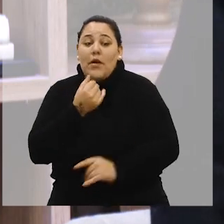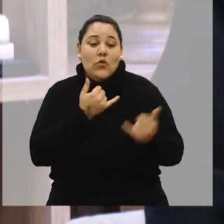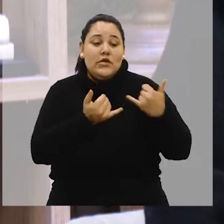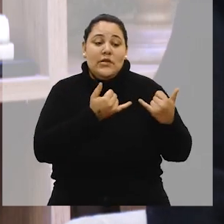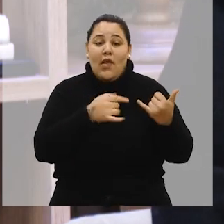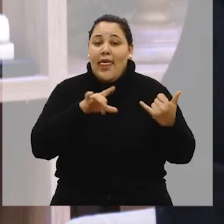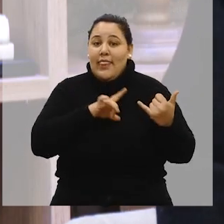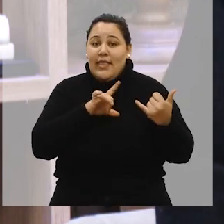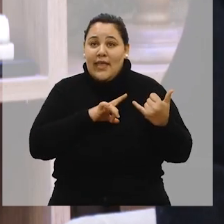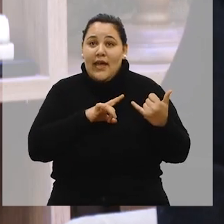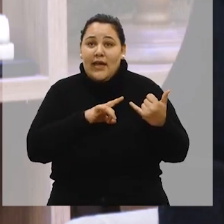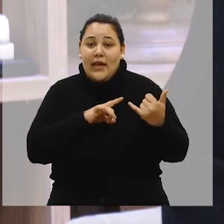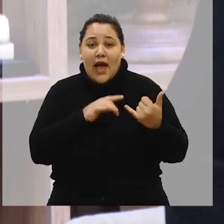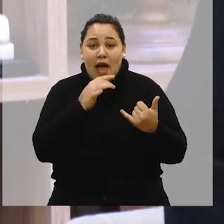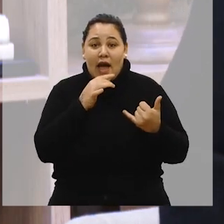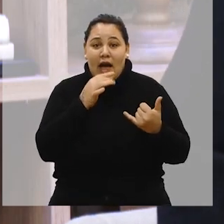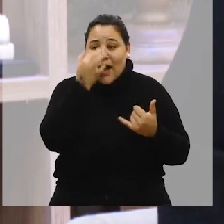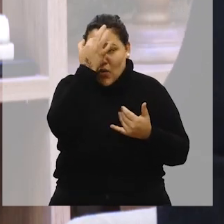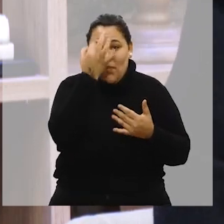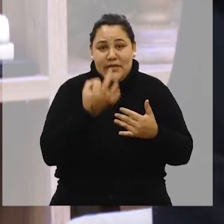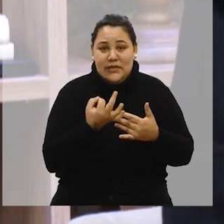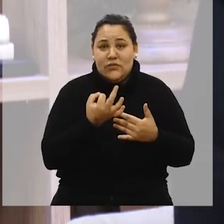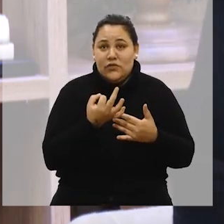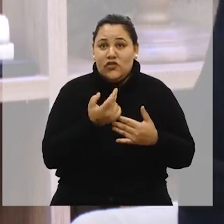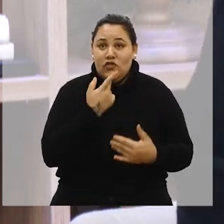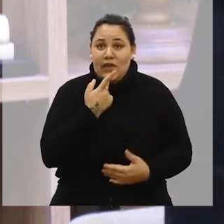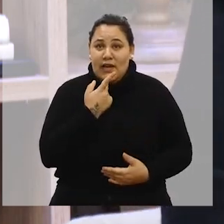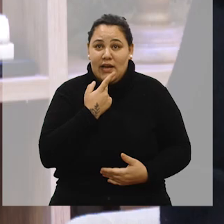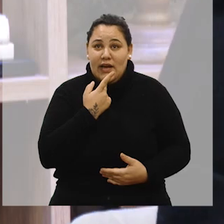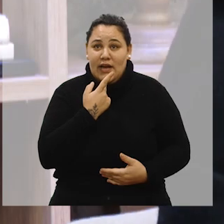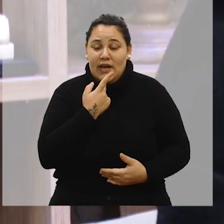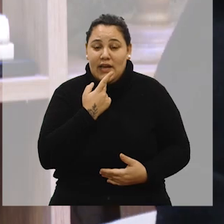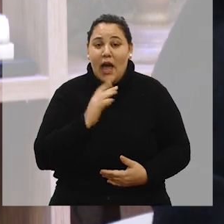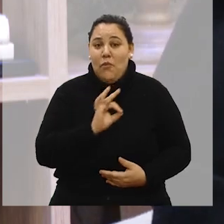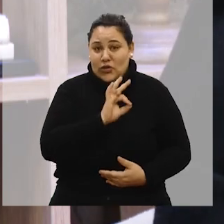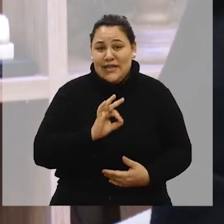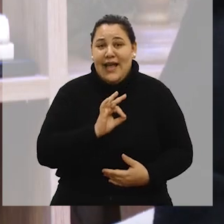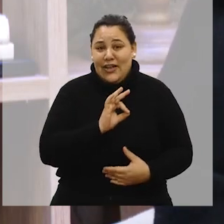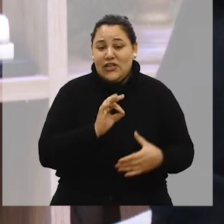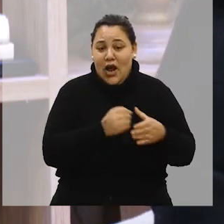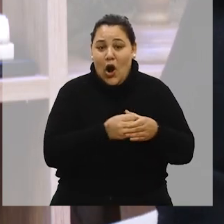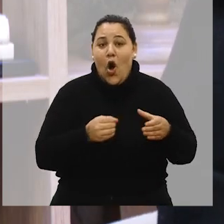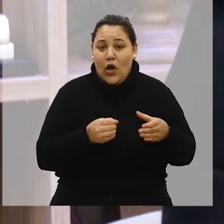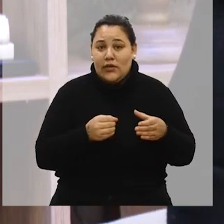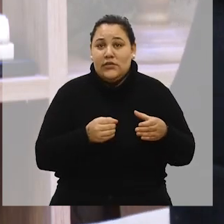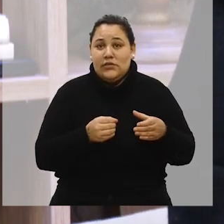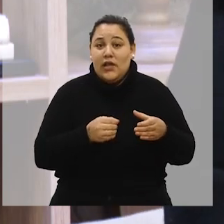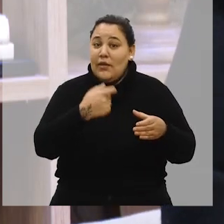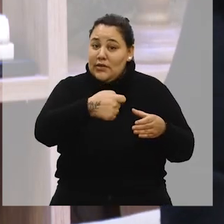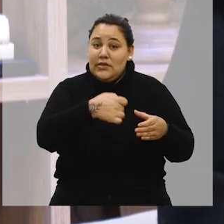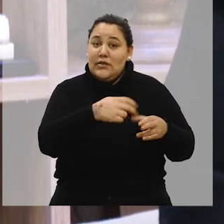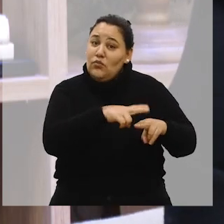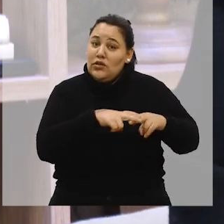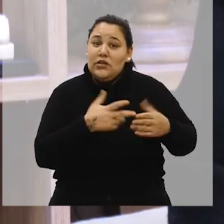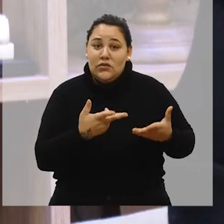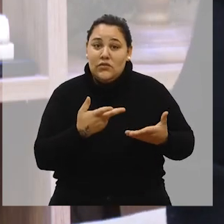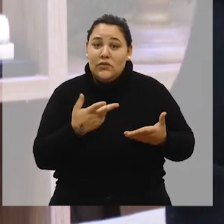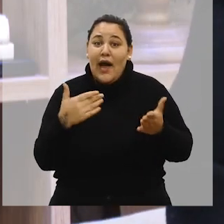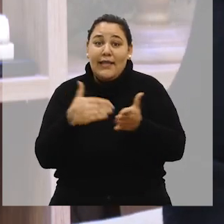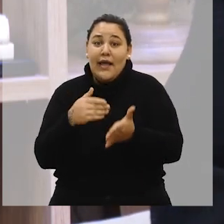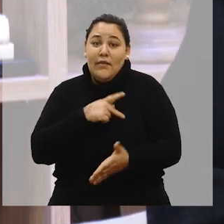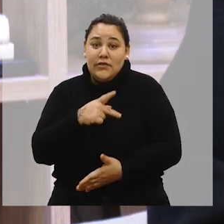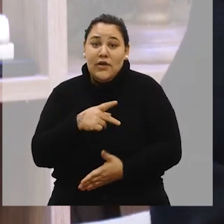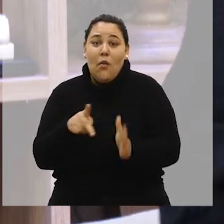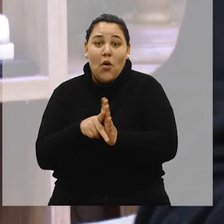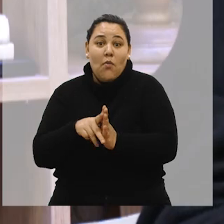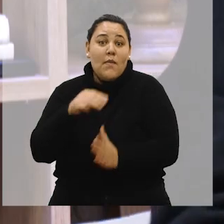leitura como sendo, não, é a cota das... acho que ela é necessária justamente por isso. Até a presidente da casa, a vereadora Marisol, ela fala muito sobre